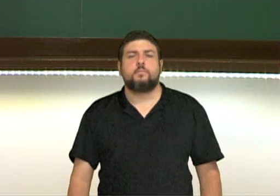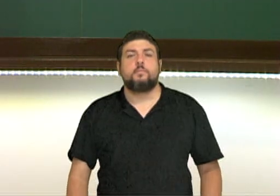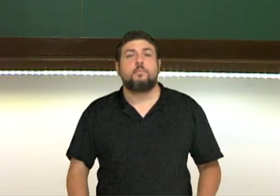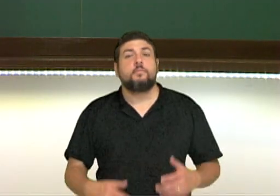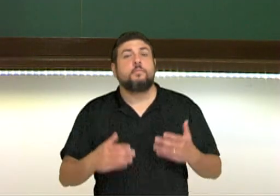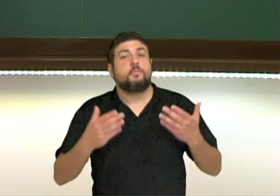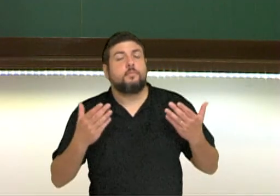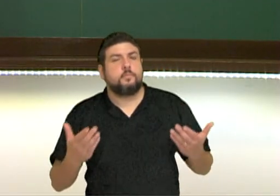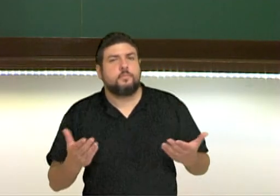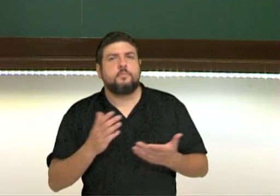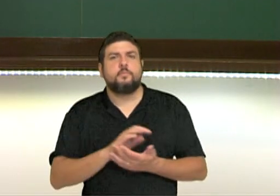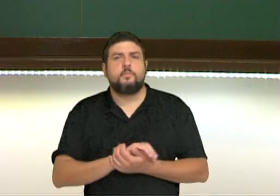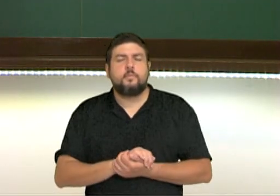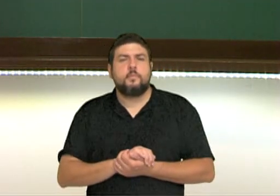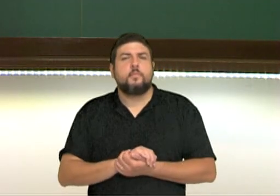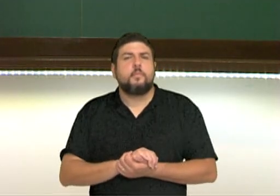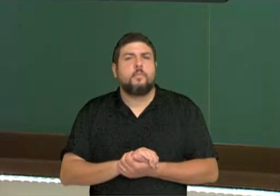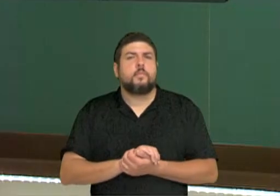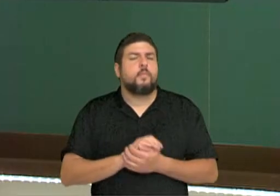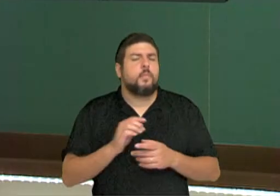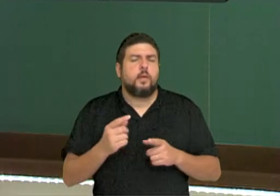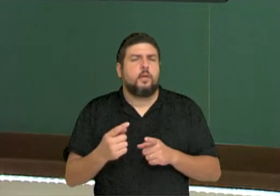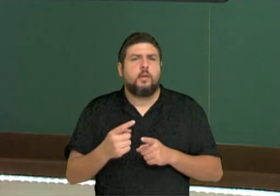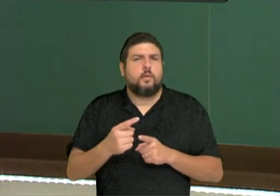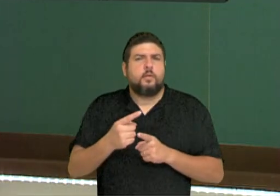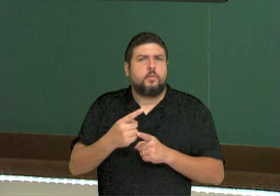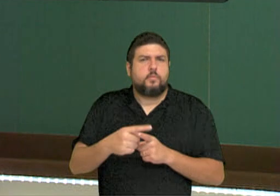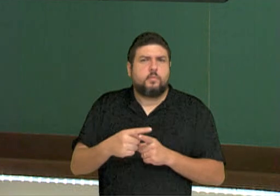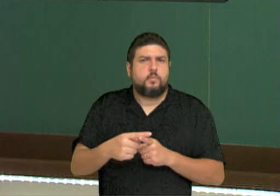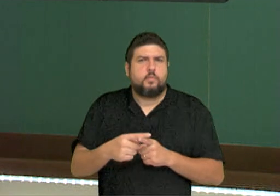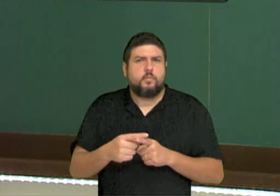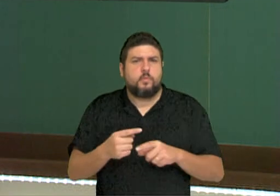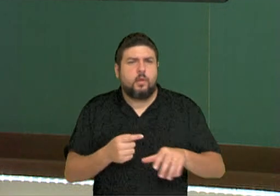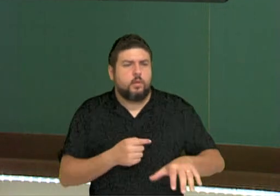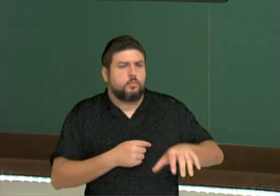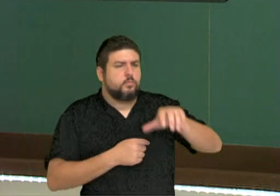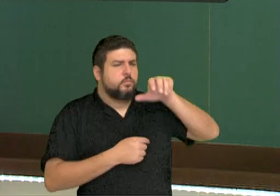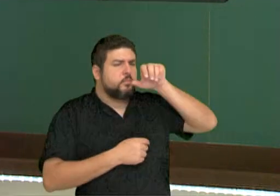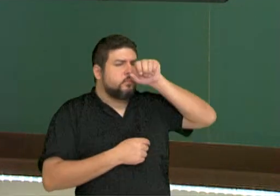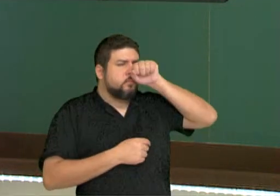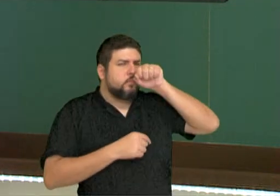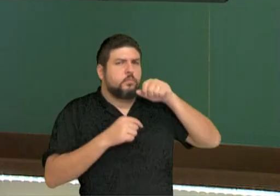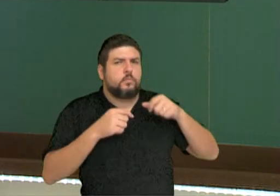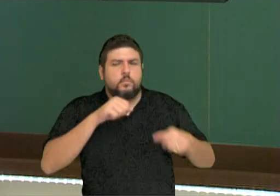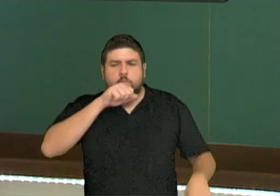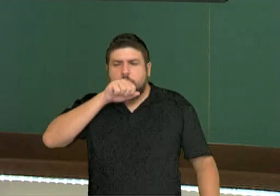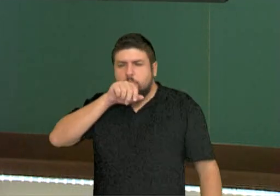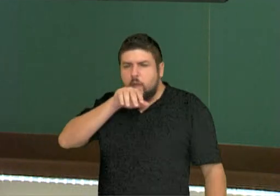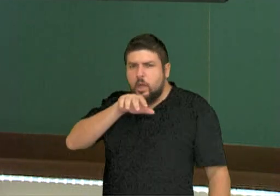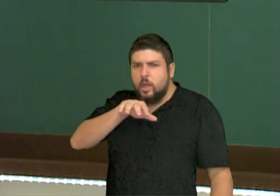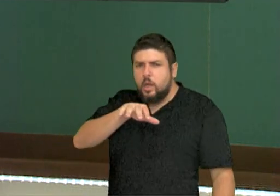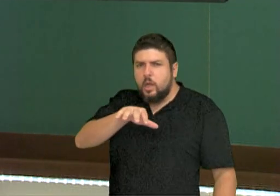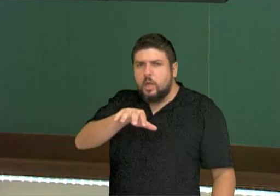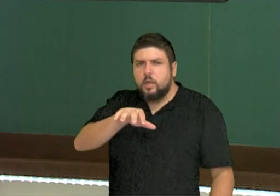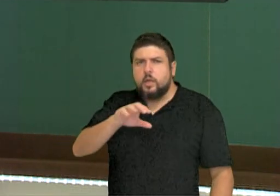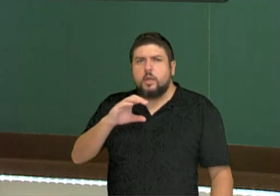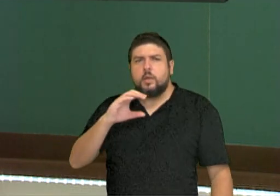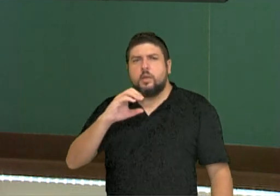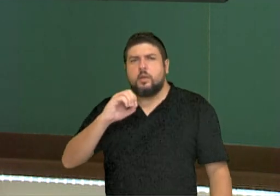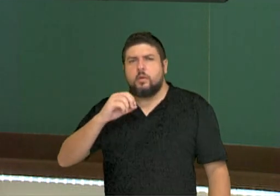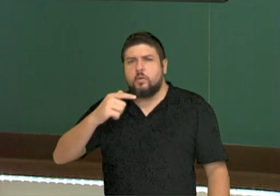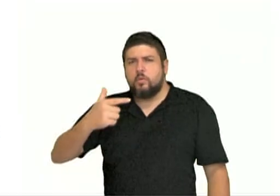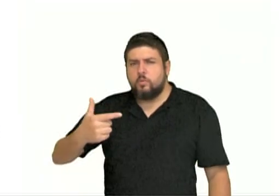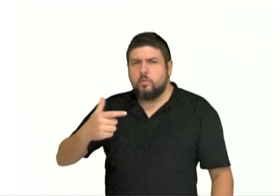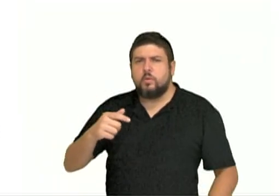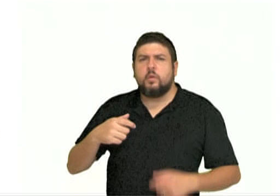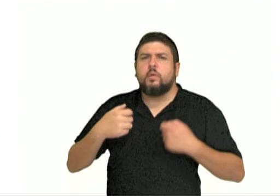Então, por que nós precisamos eliminar esse gás carbônico de dentro do nosso corpo? A explicação é